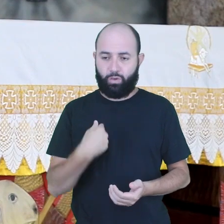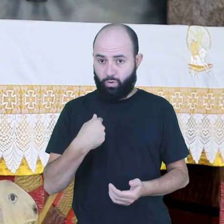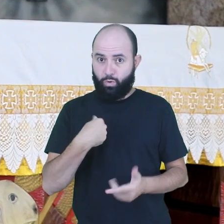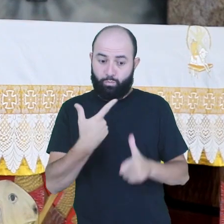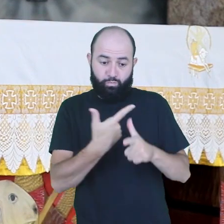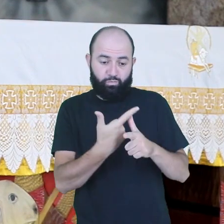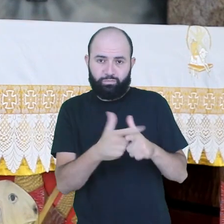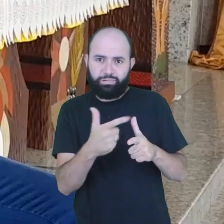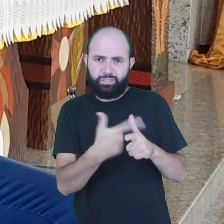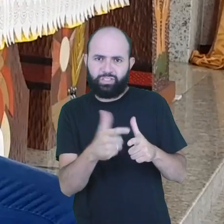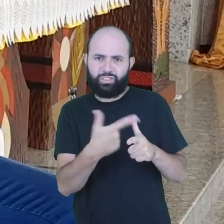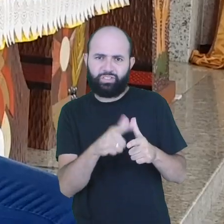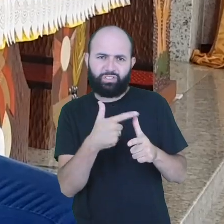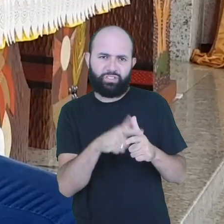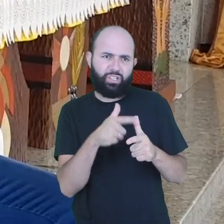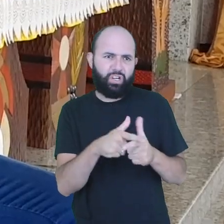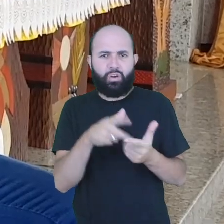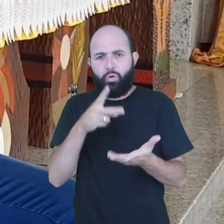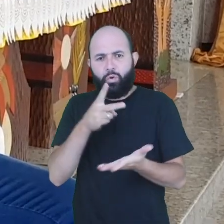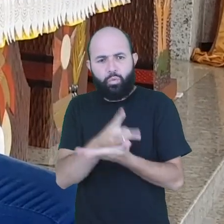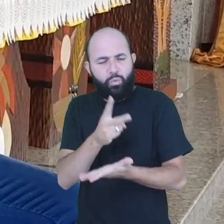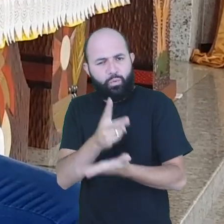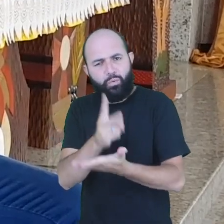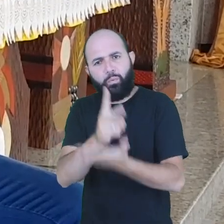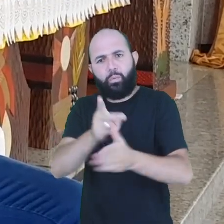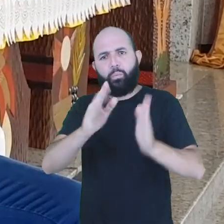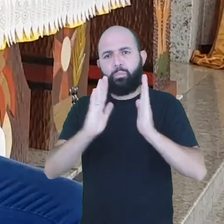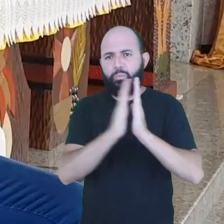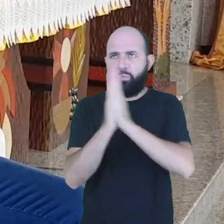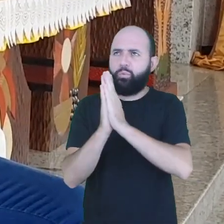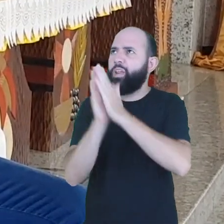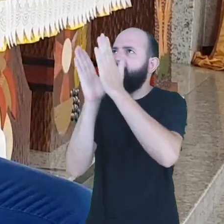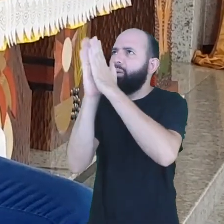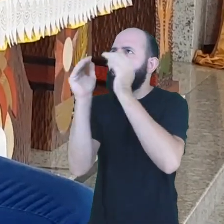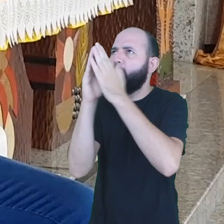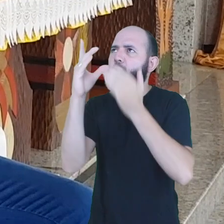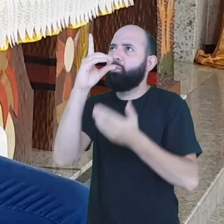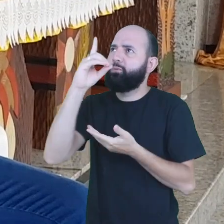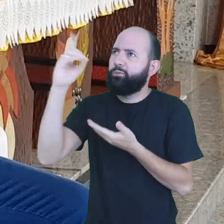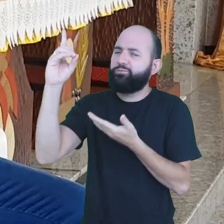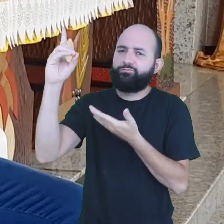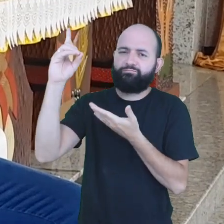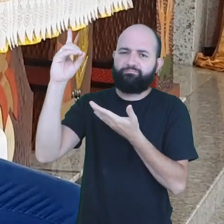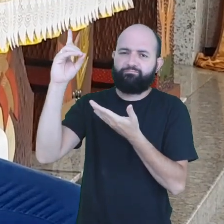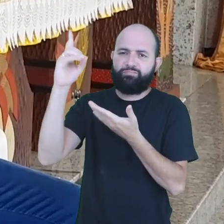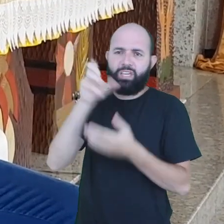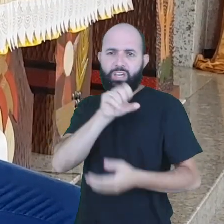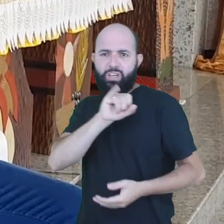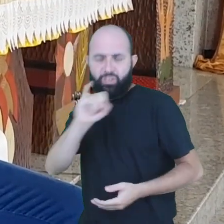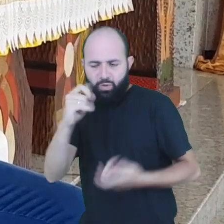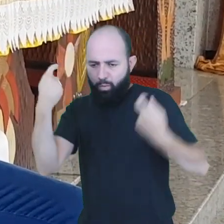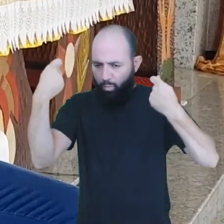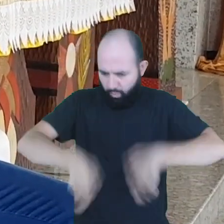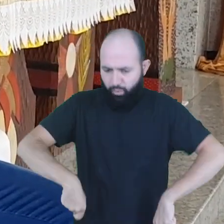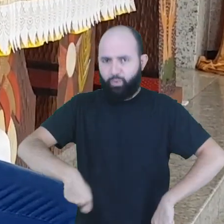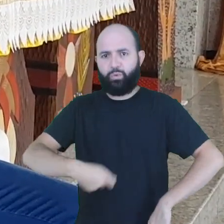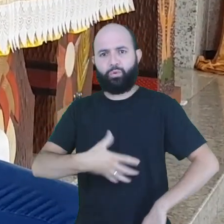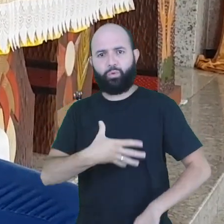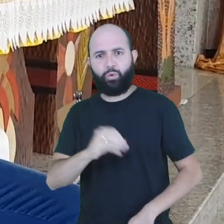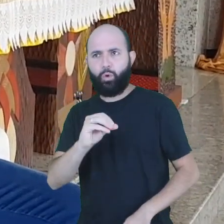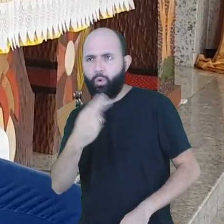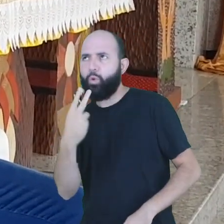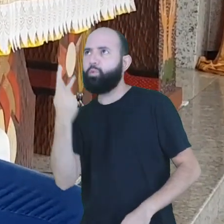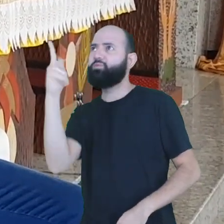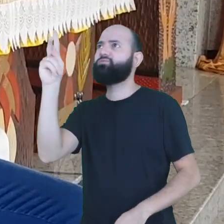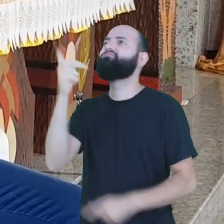Eu tinha um problema e sempre em nossas orações eu pedia para Deus que, se nós não fôssemos capacitados